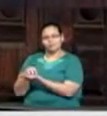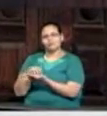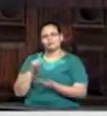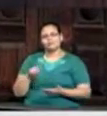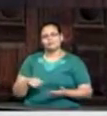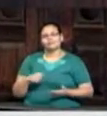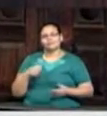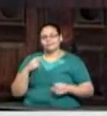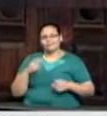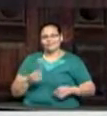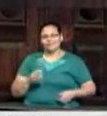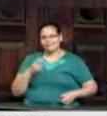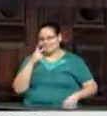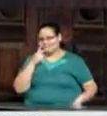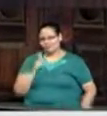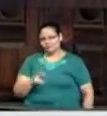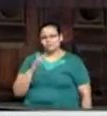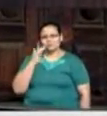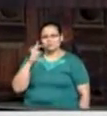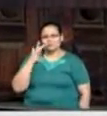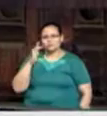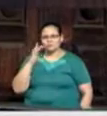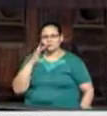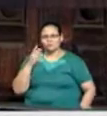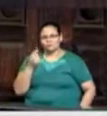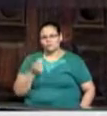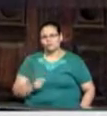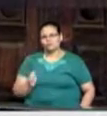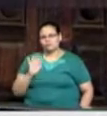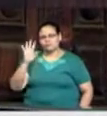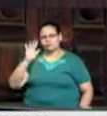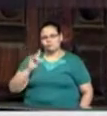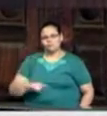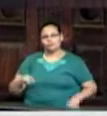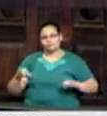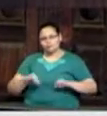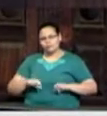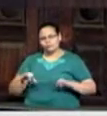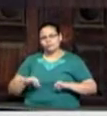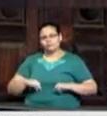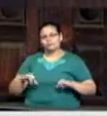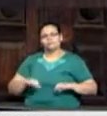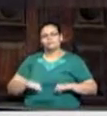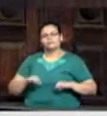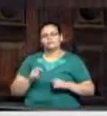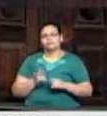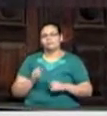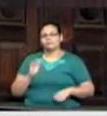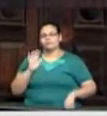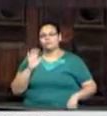peso de ouro, e aliás, no ano passado, no ano 2015, sofreram um aumento exponencial.